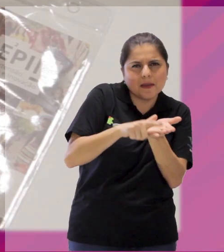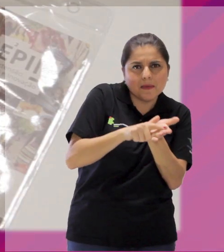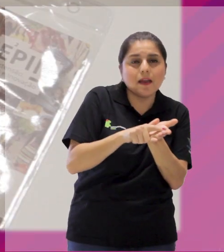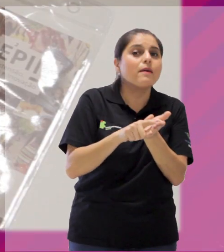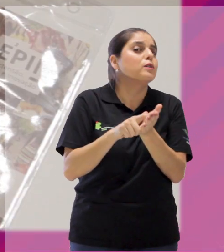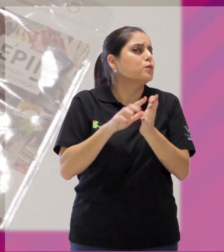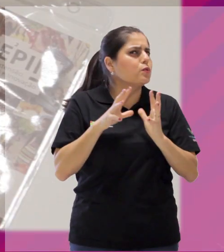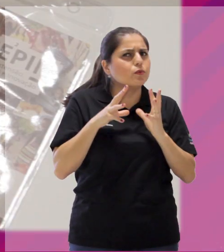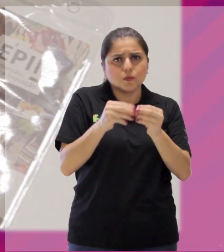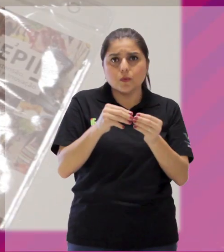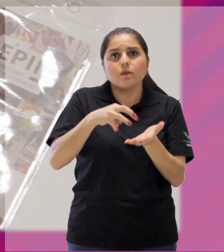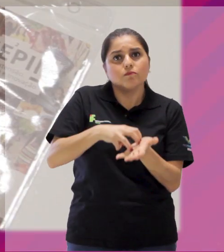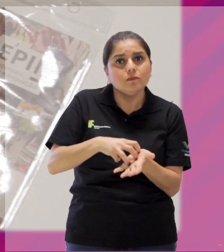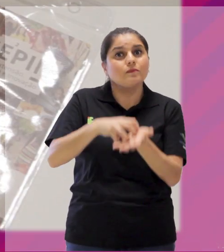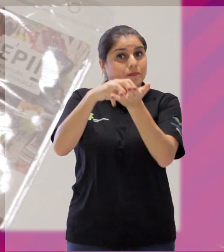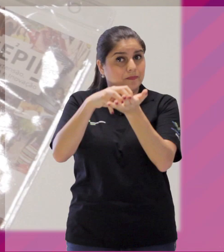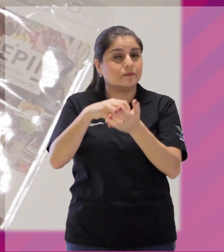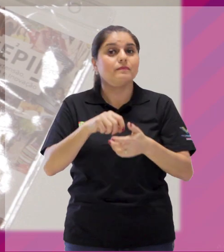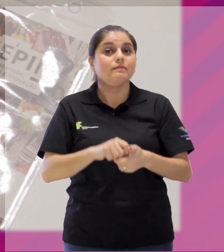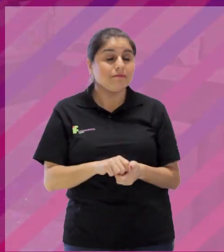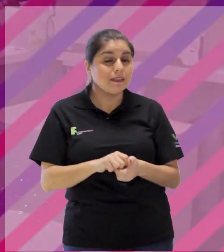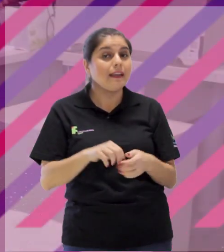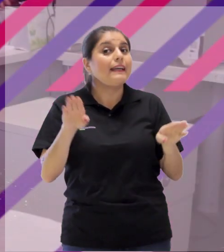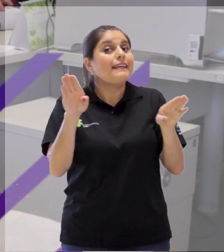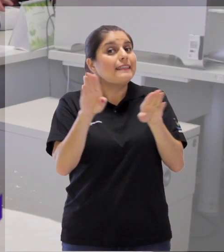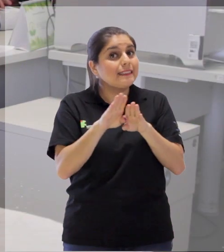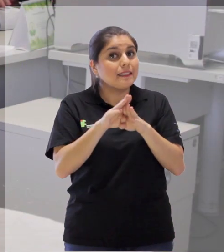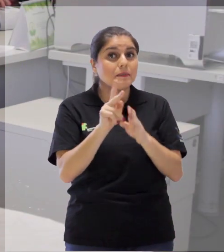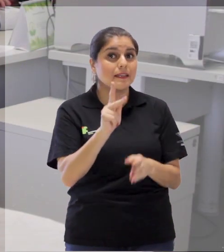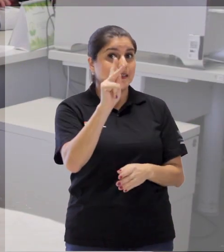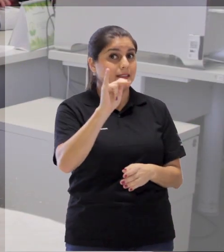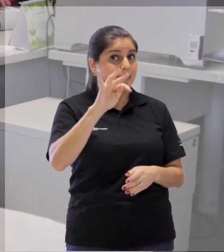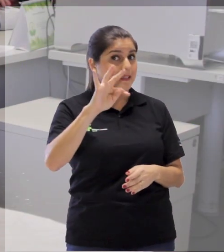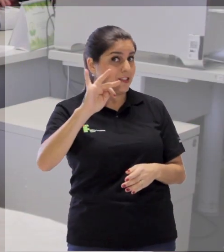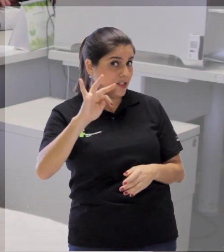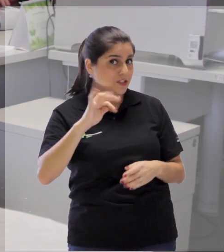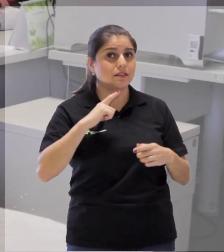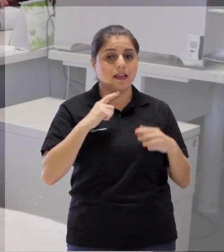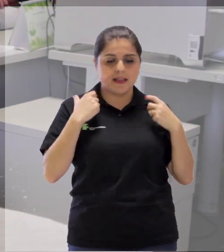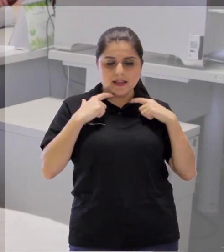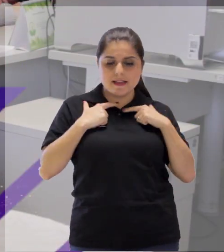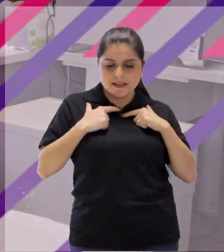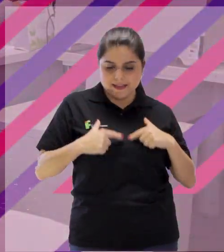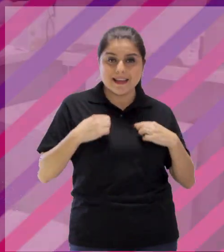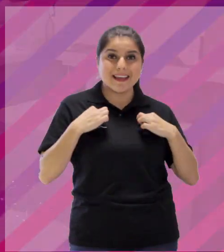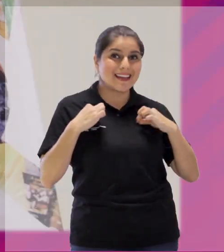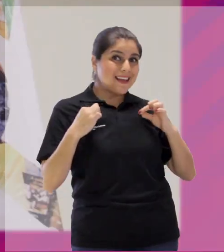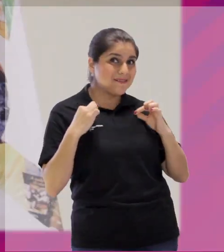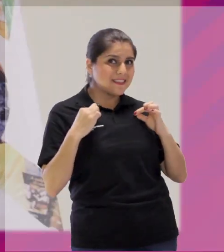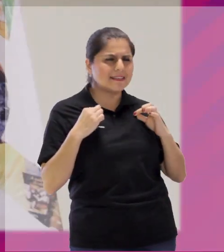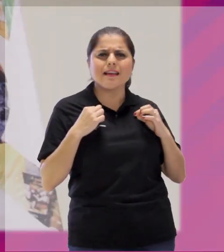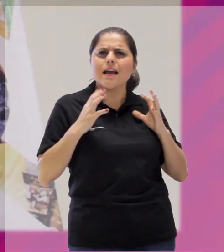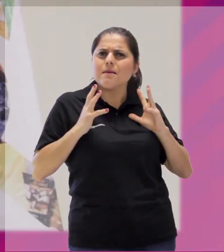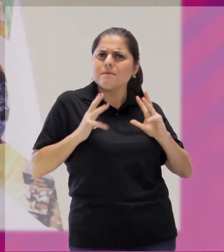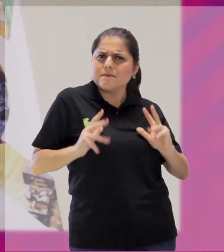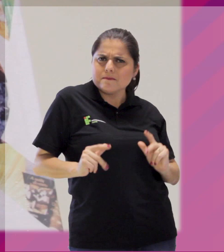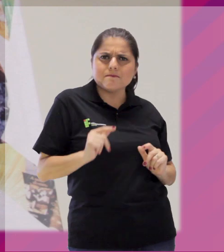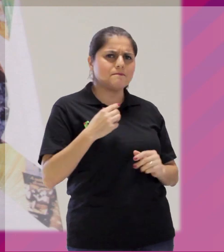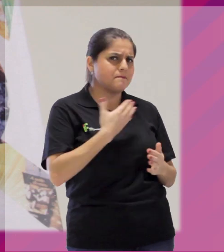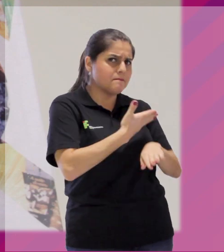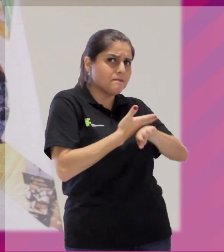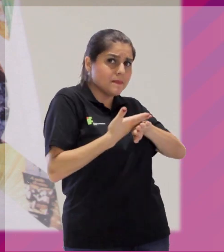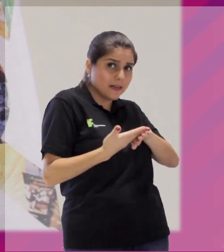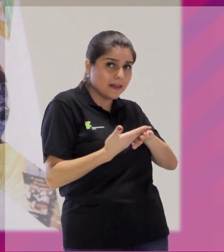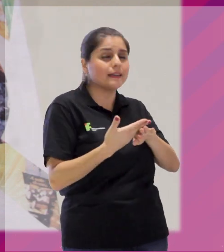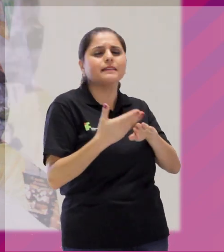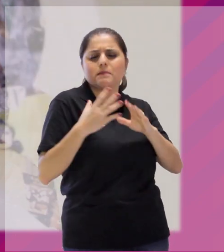em papel reciclável. E por fim, o último item que faz parte desse kit é a camiseta. Esse ano ela é